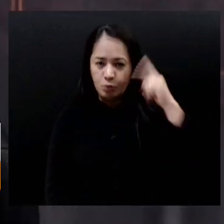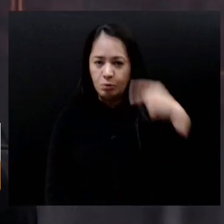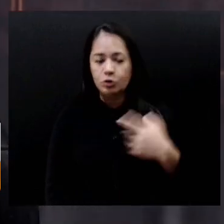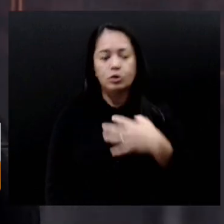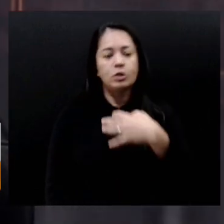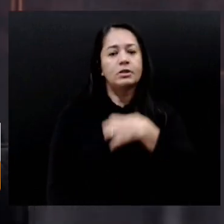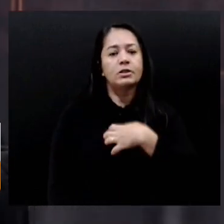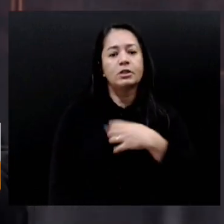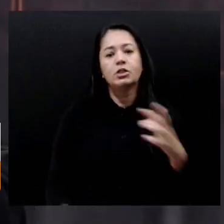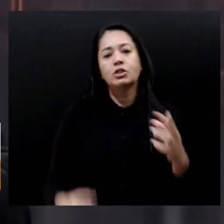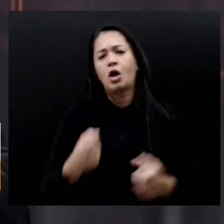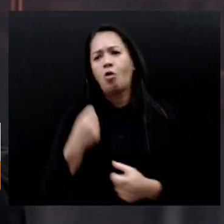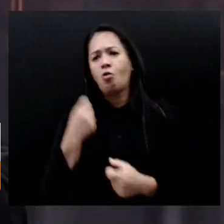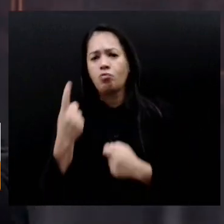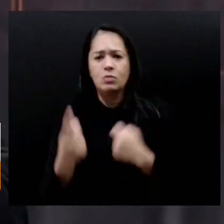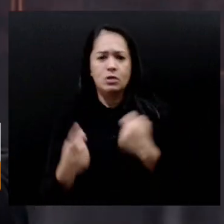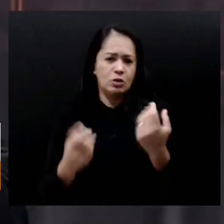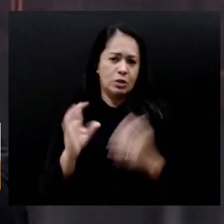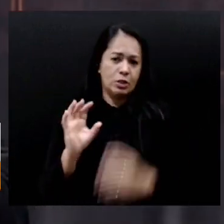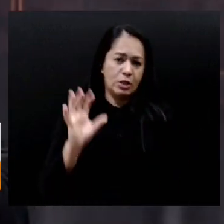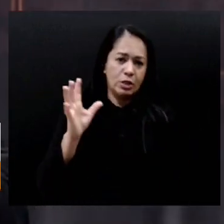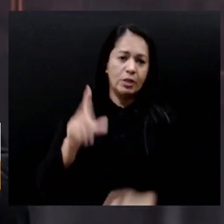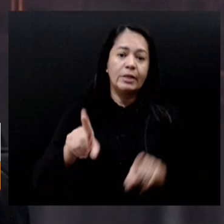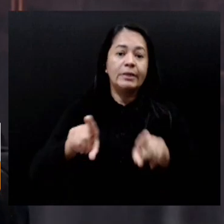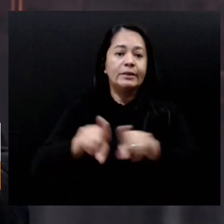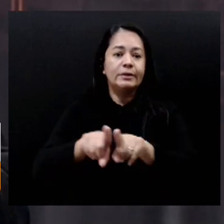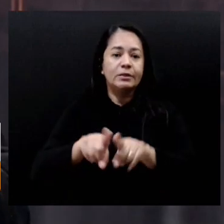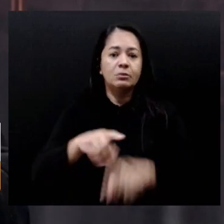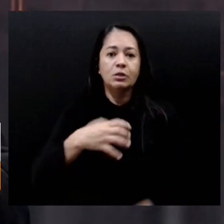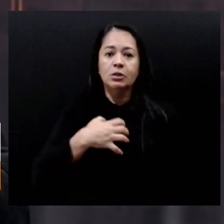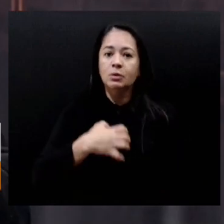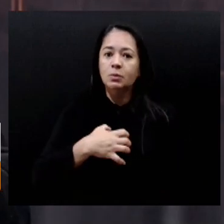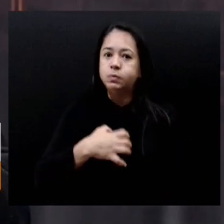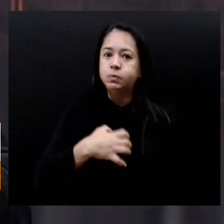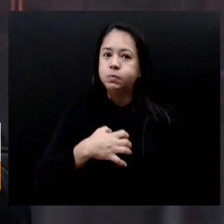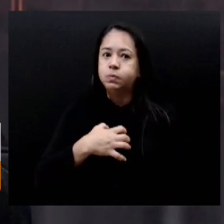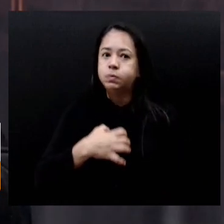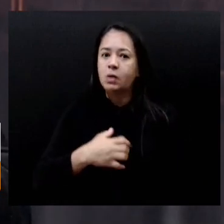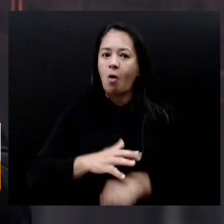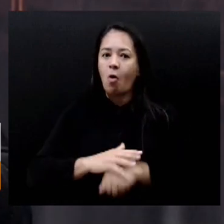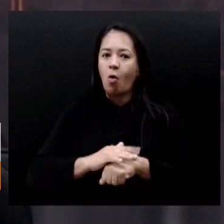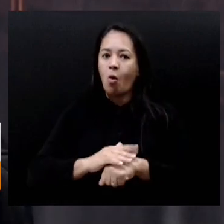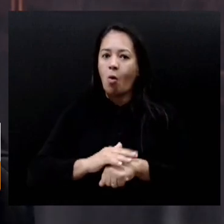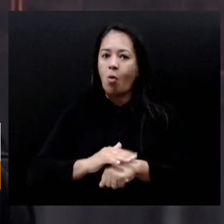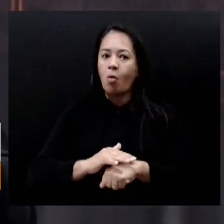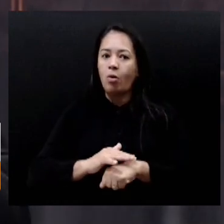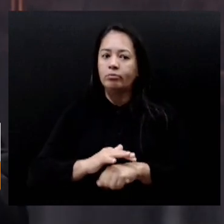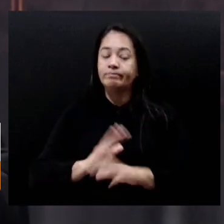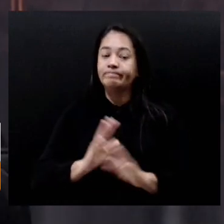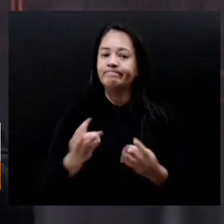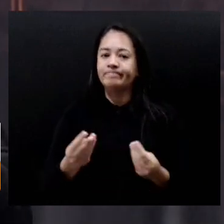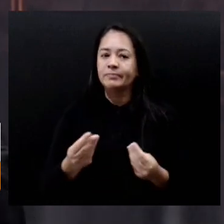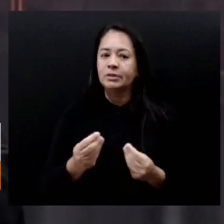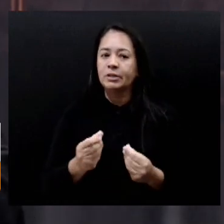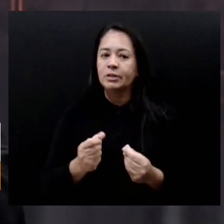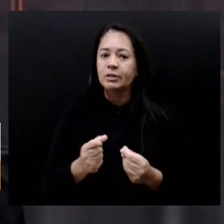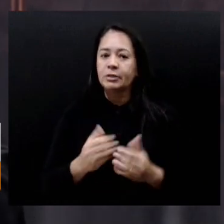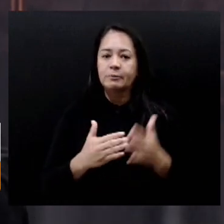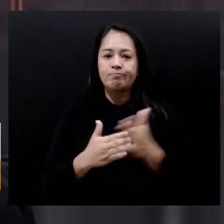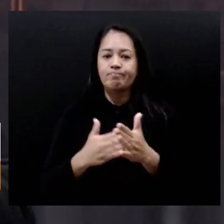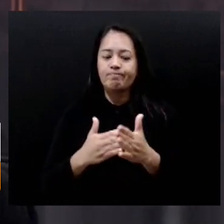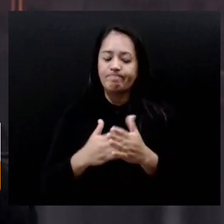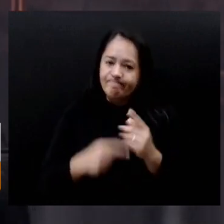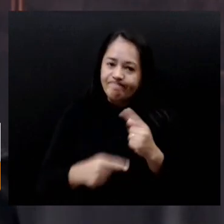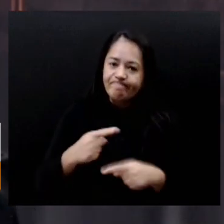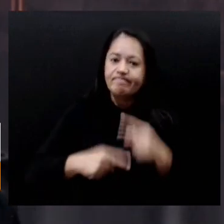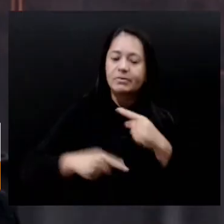que acontecem, e tem a raiva patológica, né? É uma raiva que transpassa os limites entre